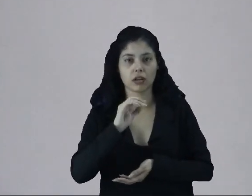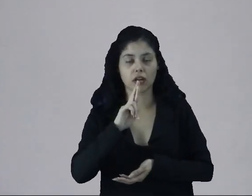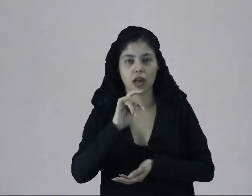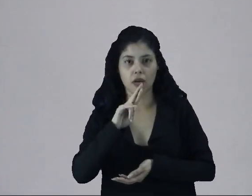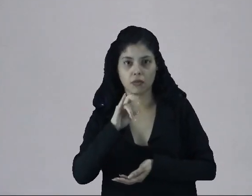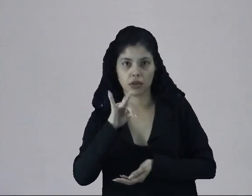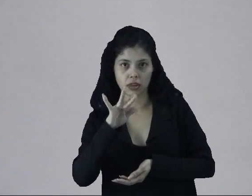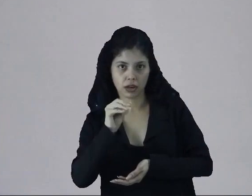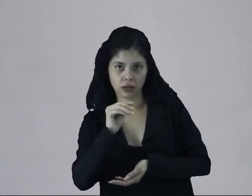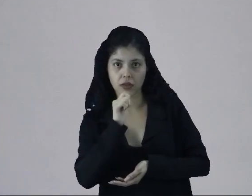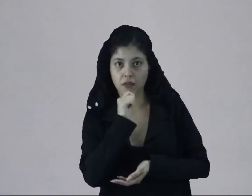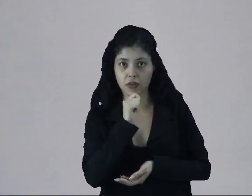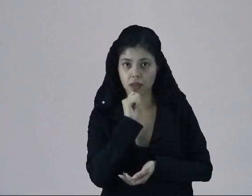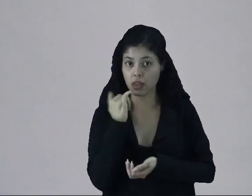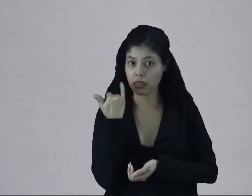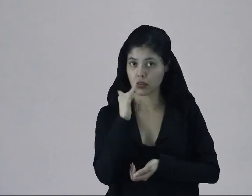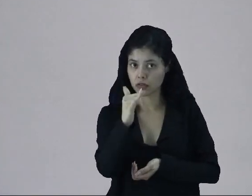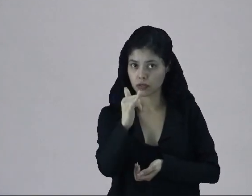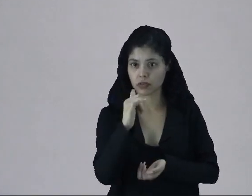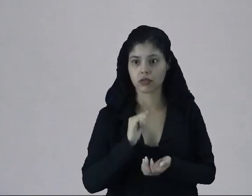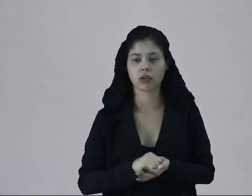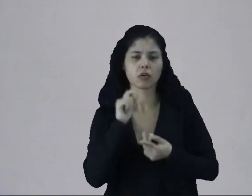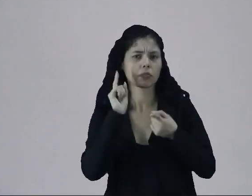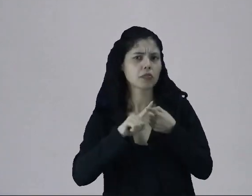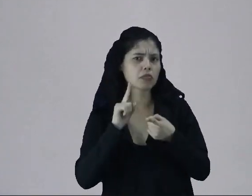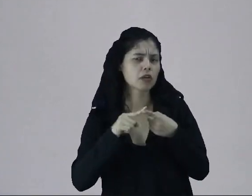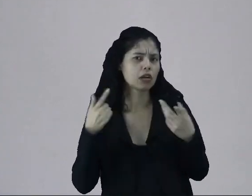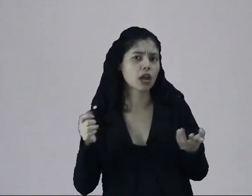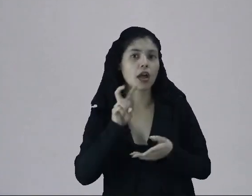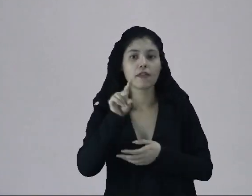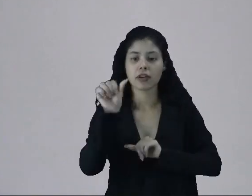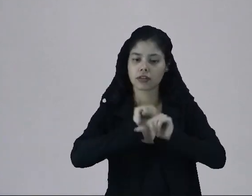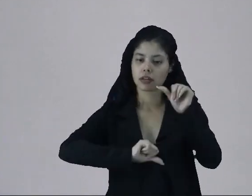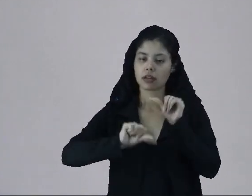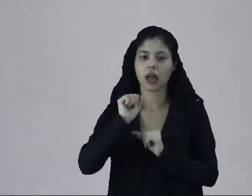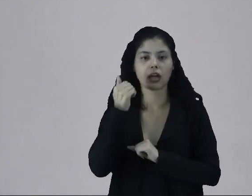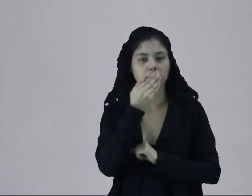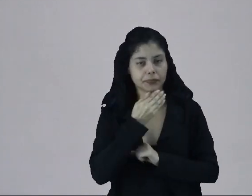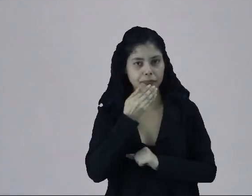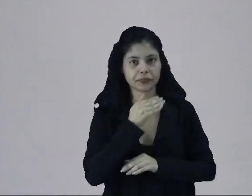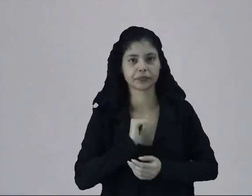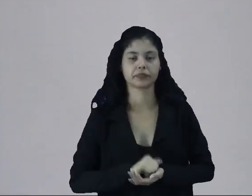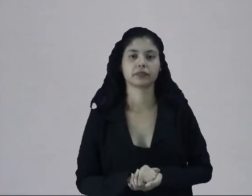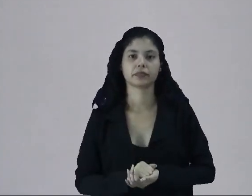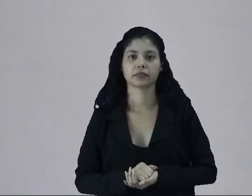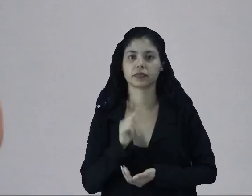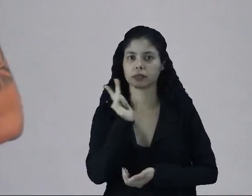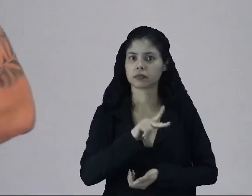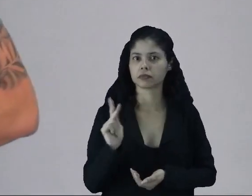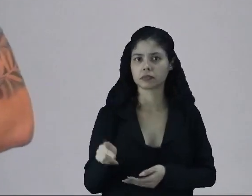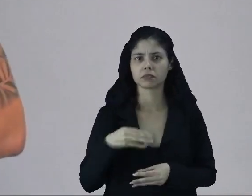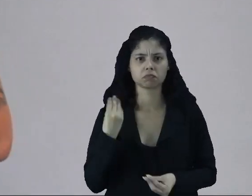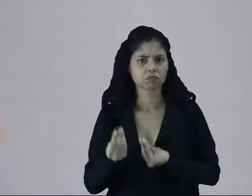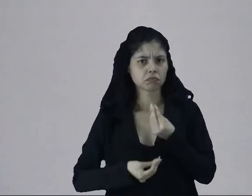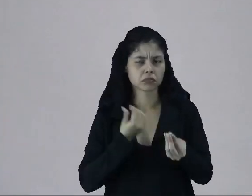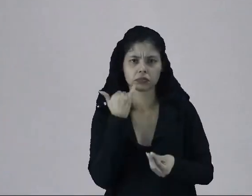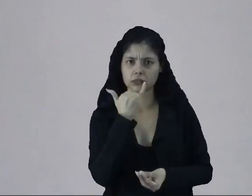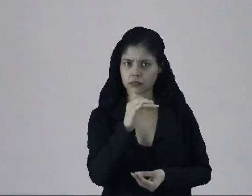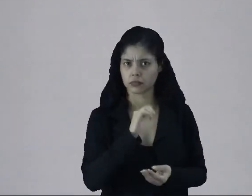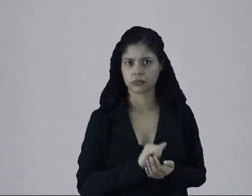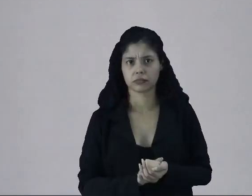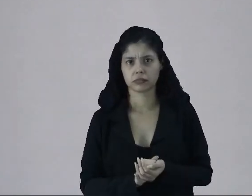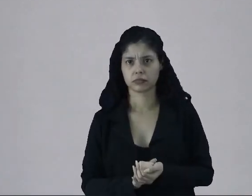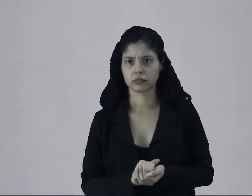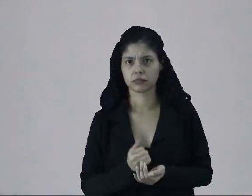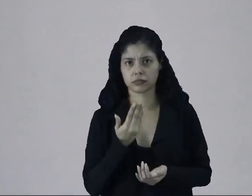é o alimento energético. Então, por que ele é energético? Porque ele vai ser transformado em açúcar. Ah, professor, então como energia também eu vou lá e